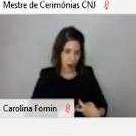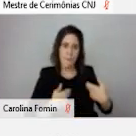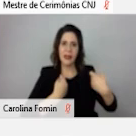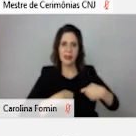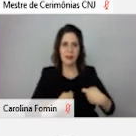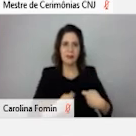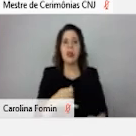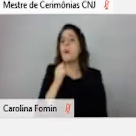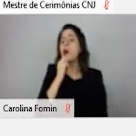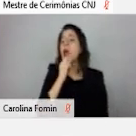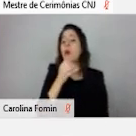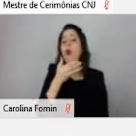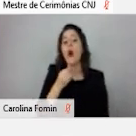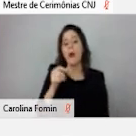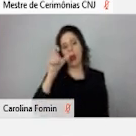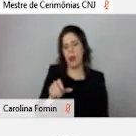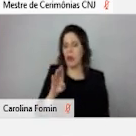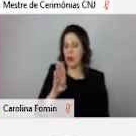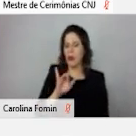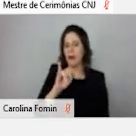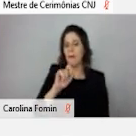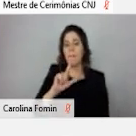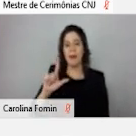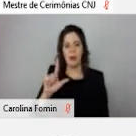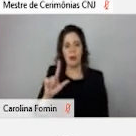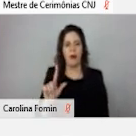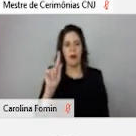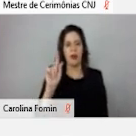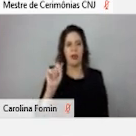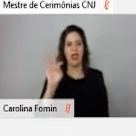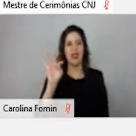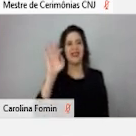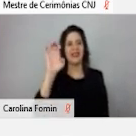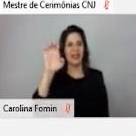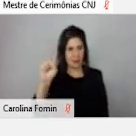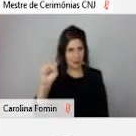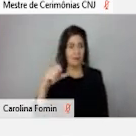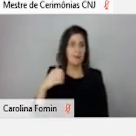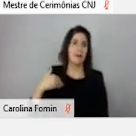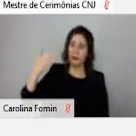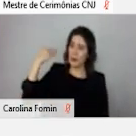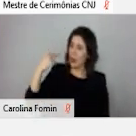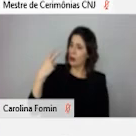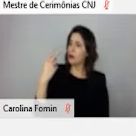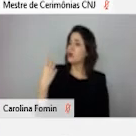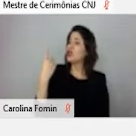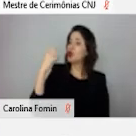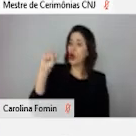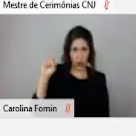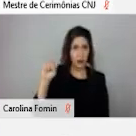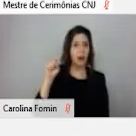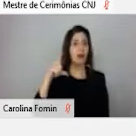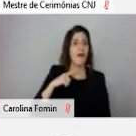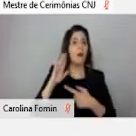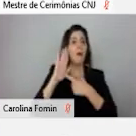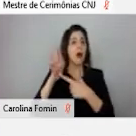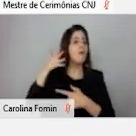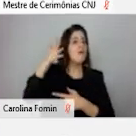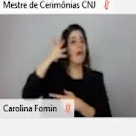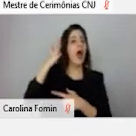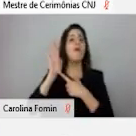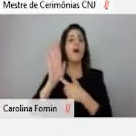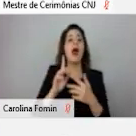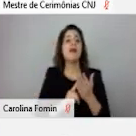conferência de 2018 em Beijing, né? Onde ele estava promovendo o desenvolvimento de novas tecnologias de